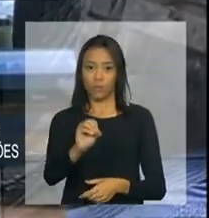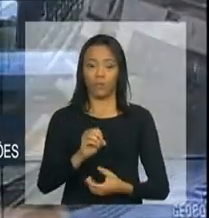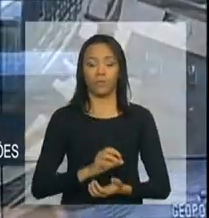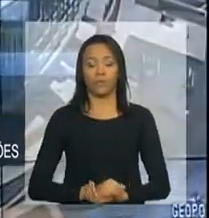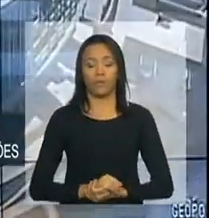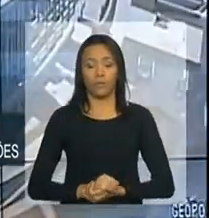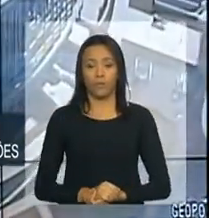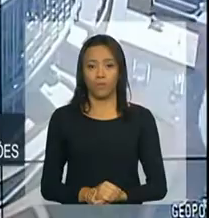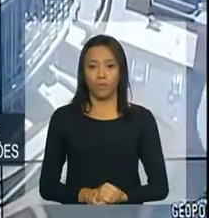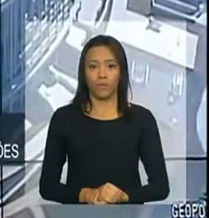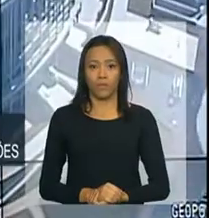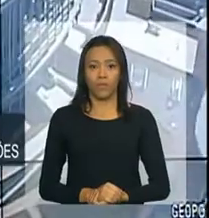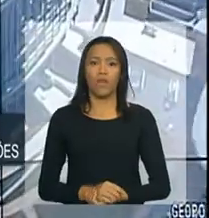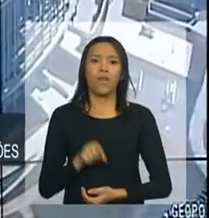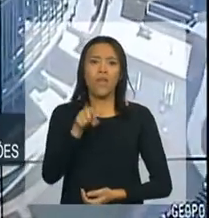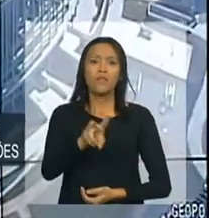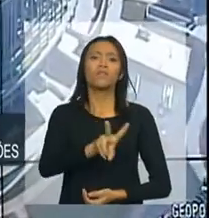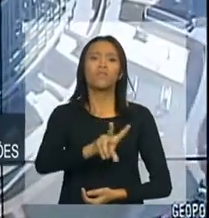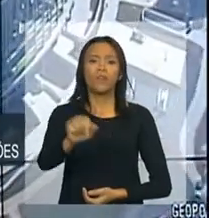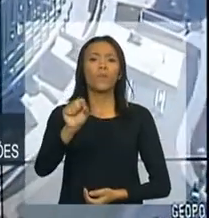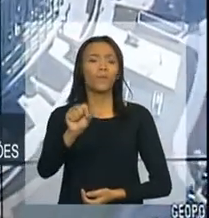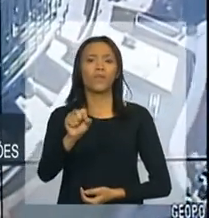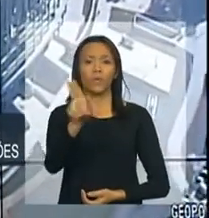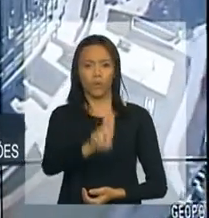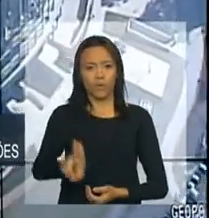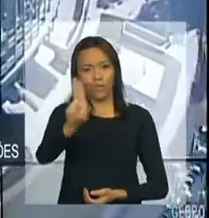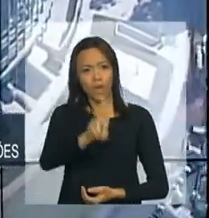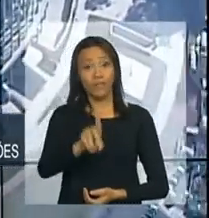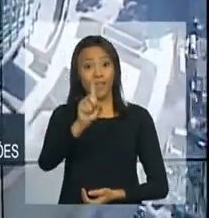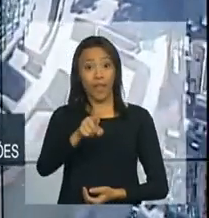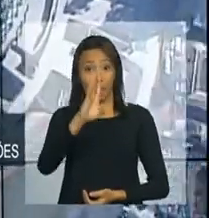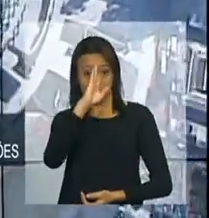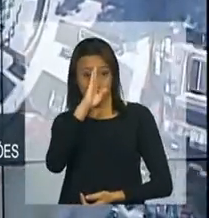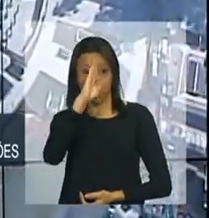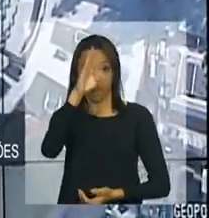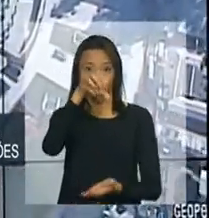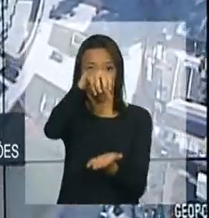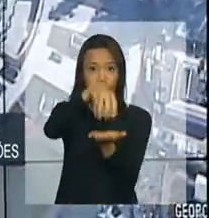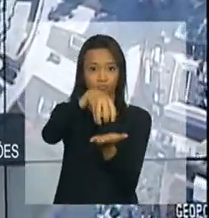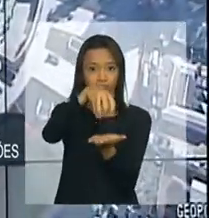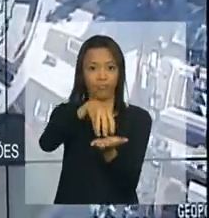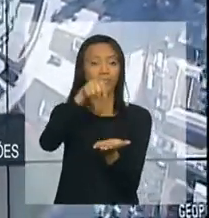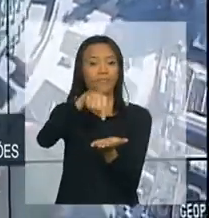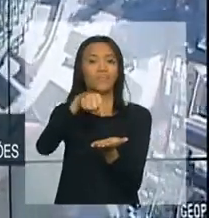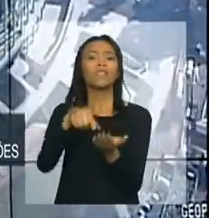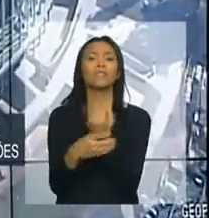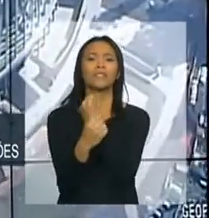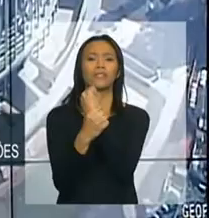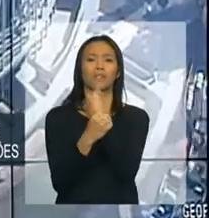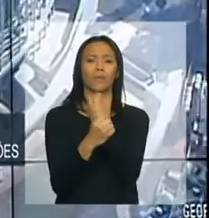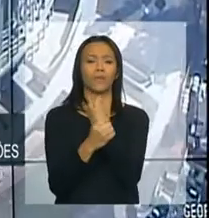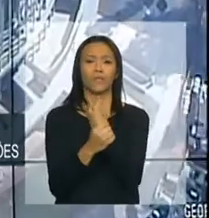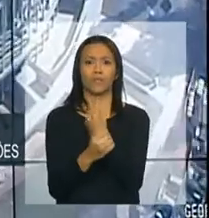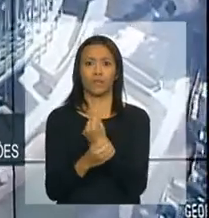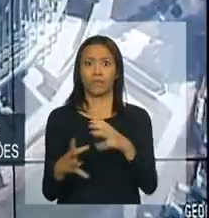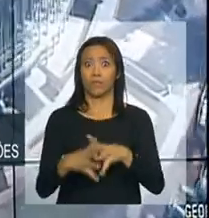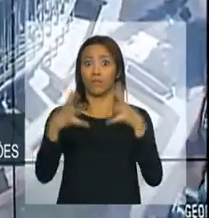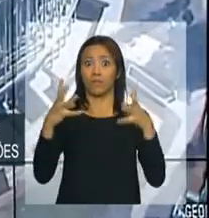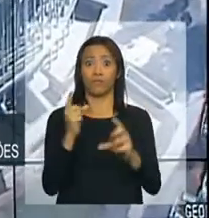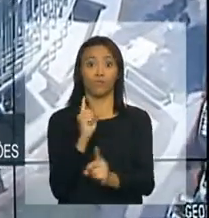controle eles vão funcionar como unidade central das forças de segurança dos grandes